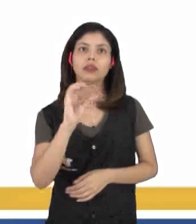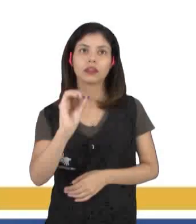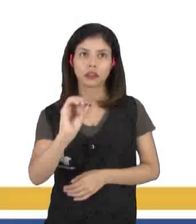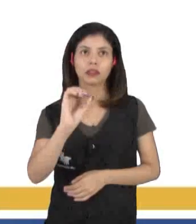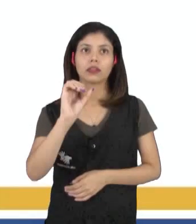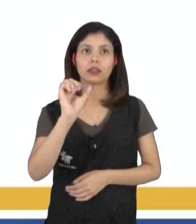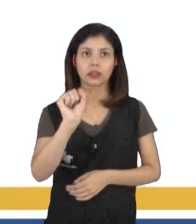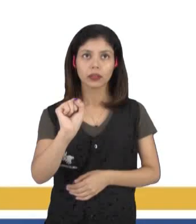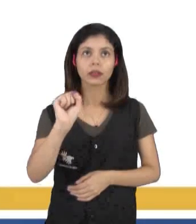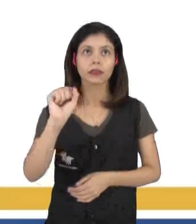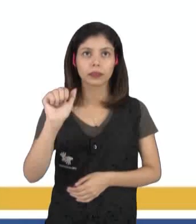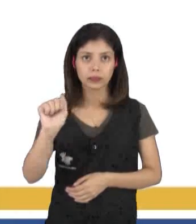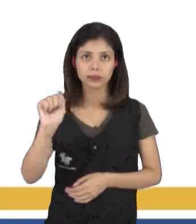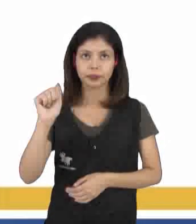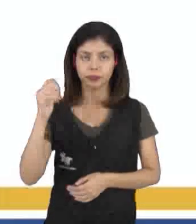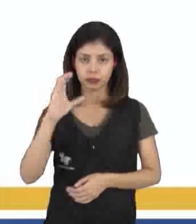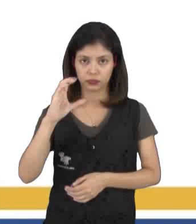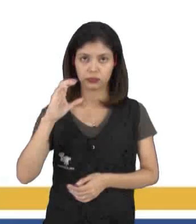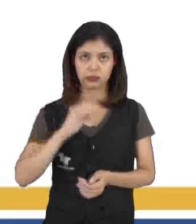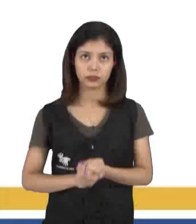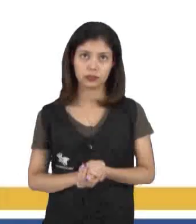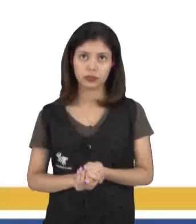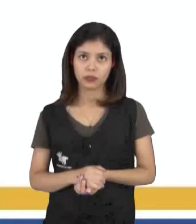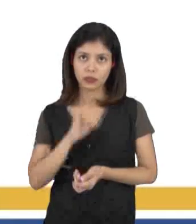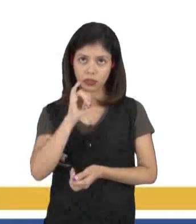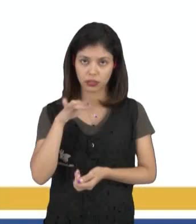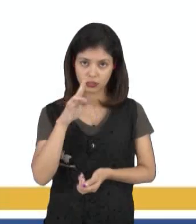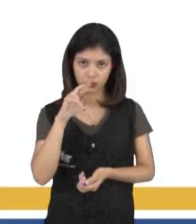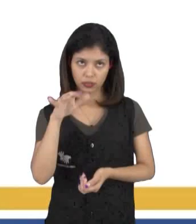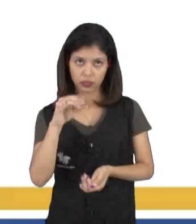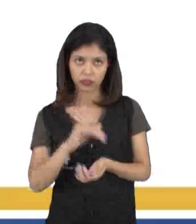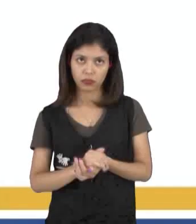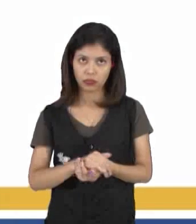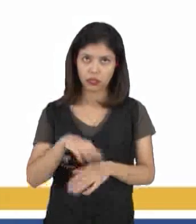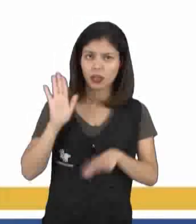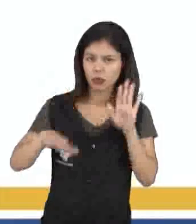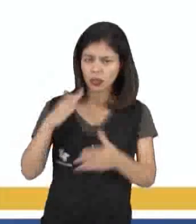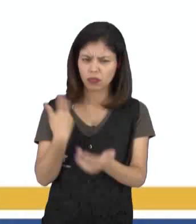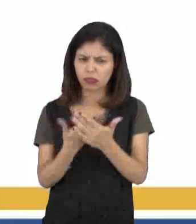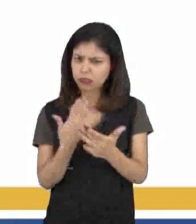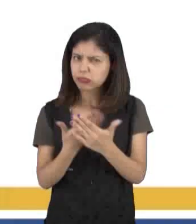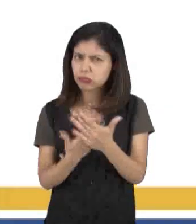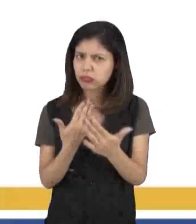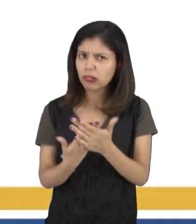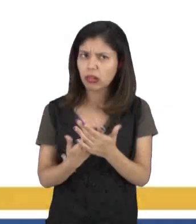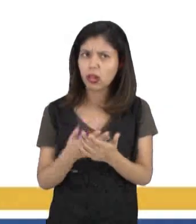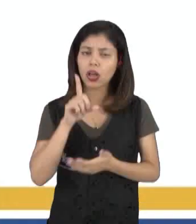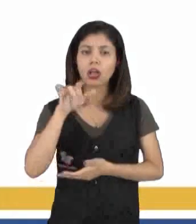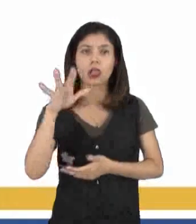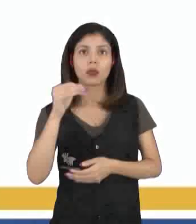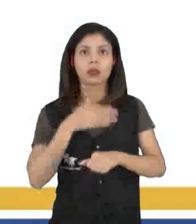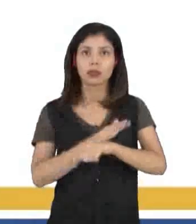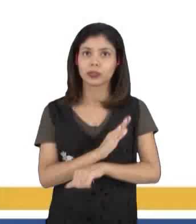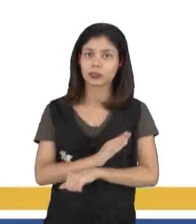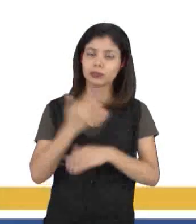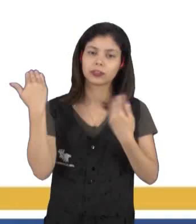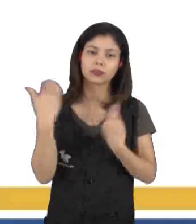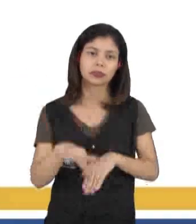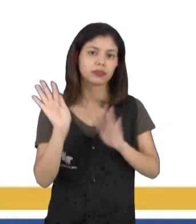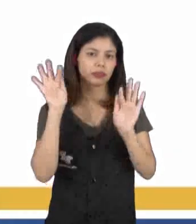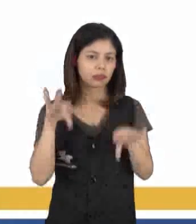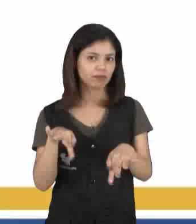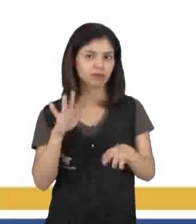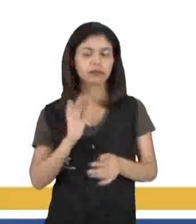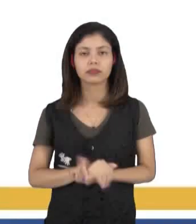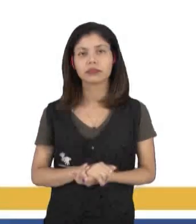adverbial concessiva, reduzida de infinitivo. Apesar de estudar muito, Lucas não passou na prova